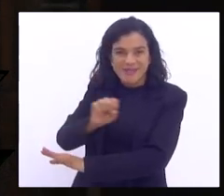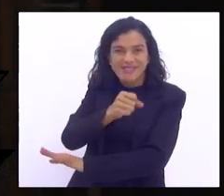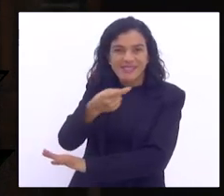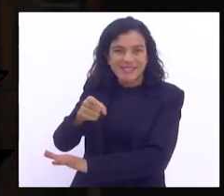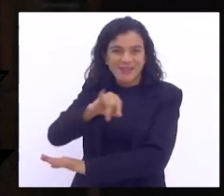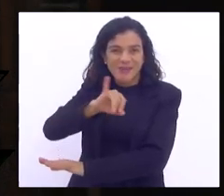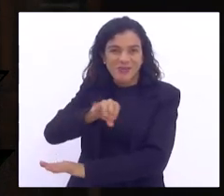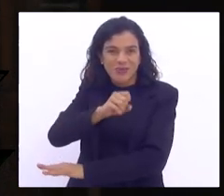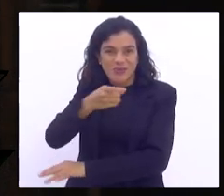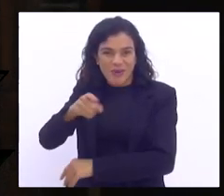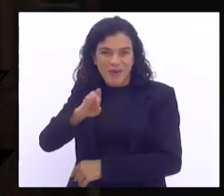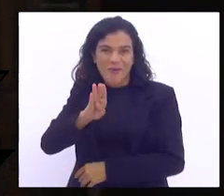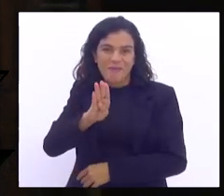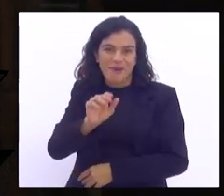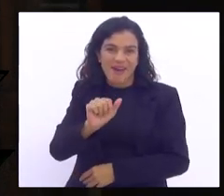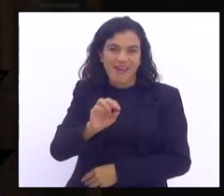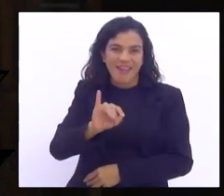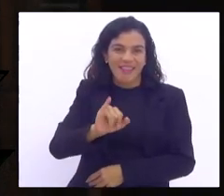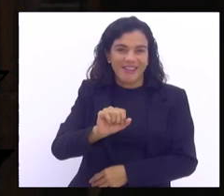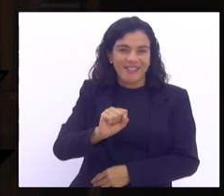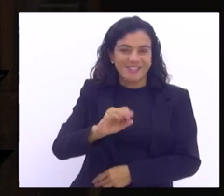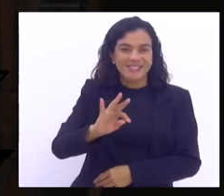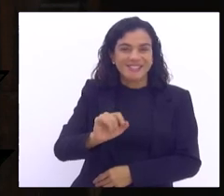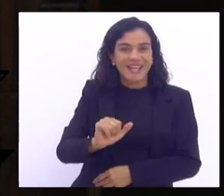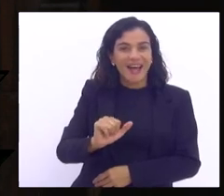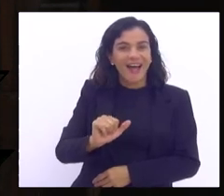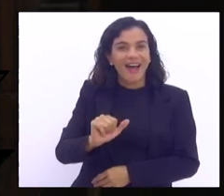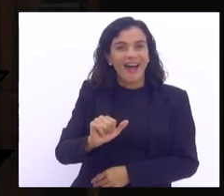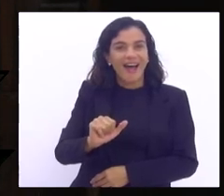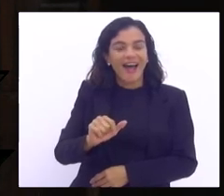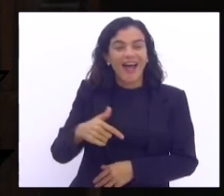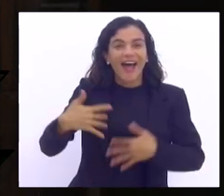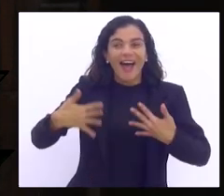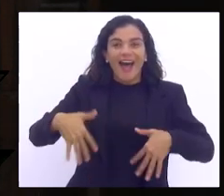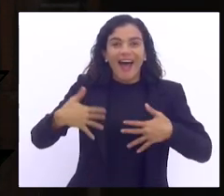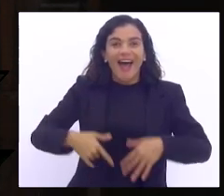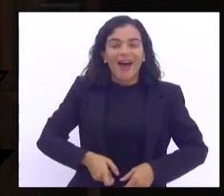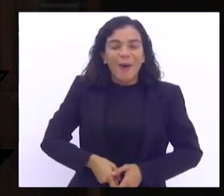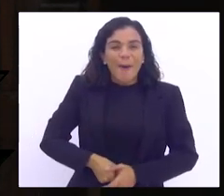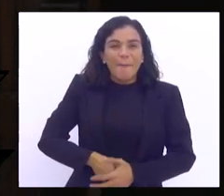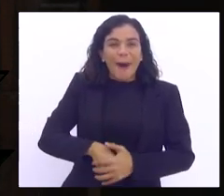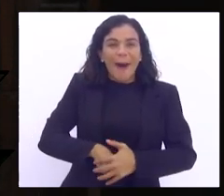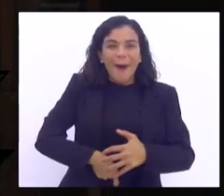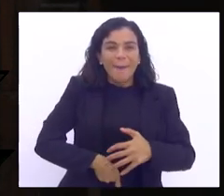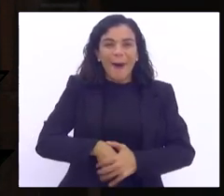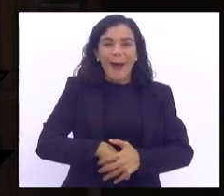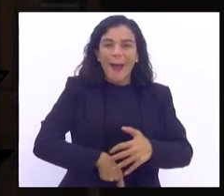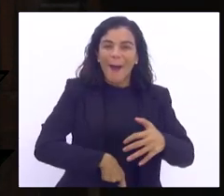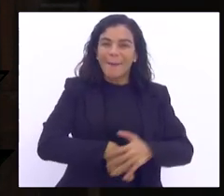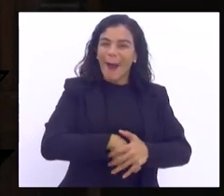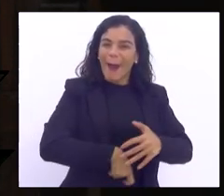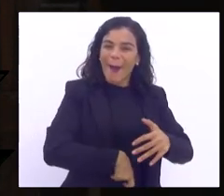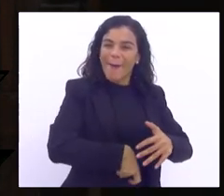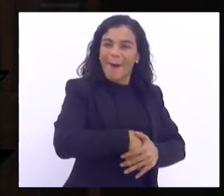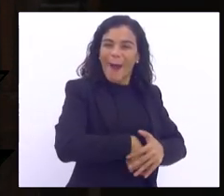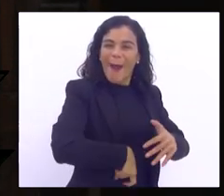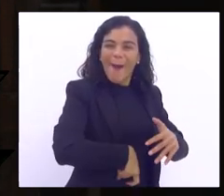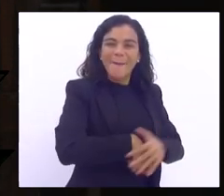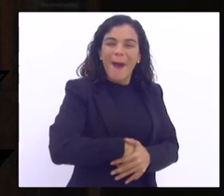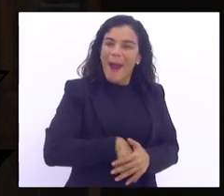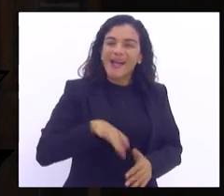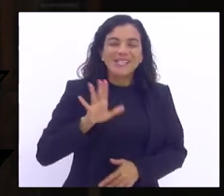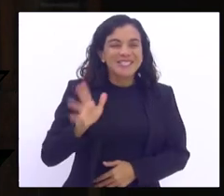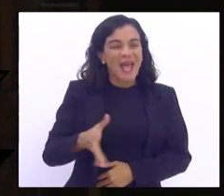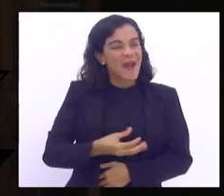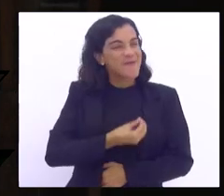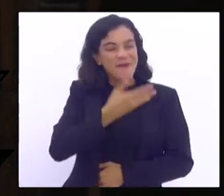né? A tua palavra, o menino exultou de alegria no meu ventre. Então João Batista já era uma pessoa ali